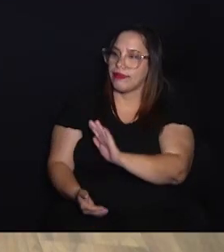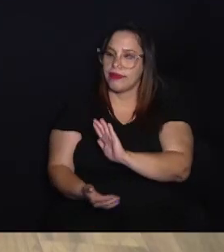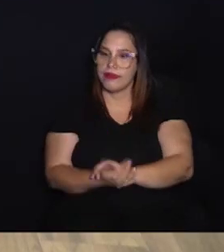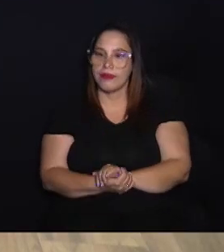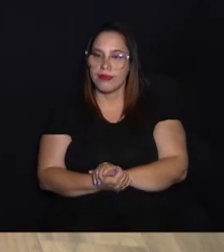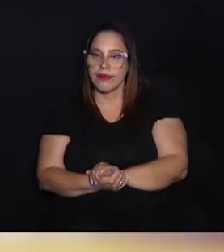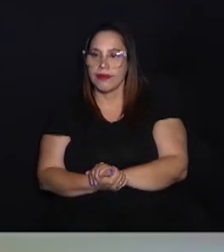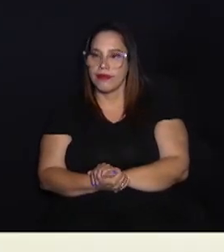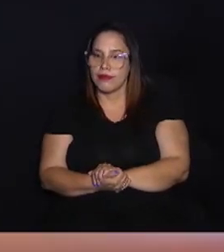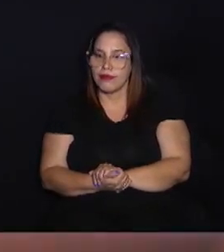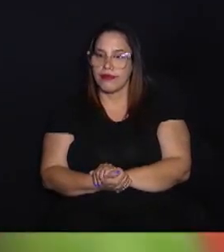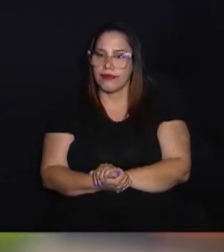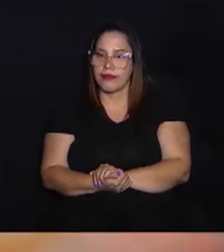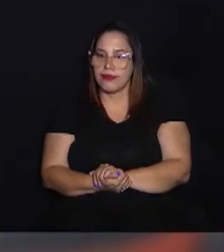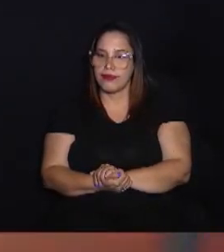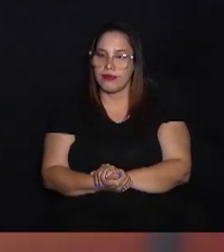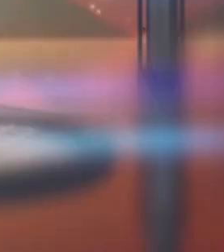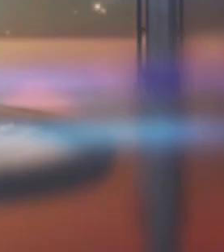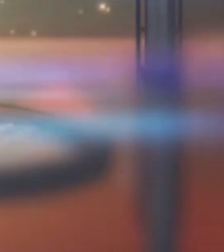campinas.sp.leg.br.